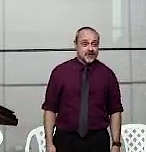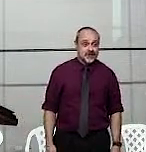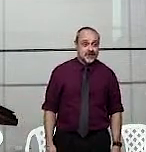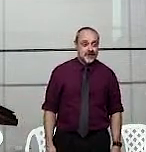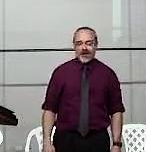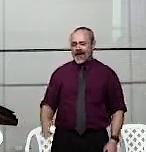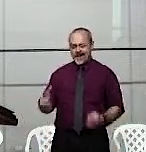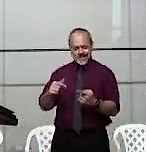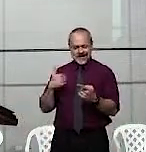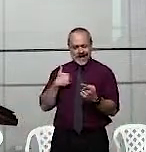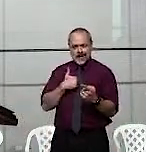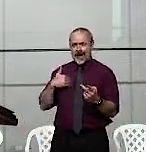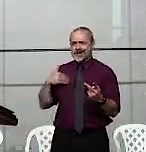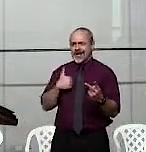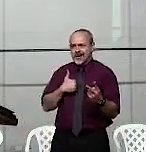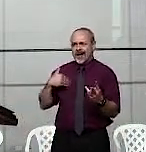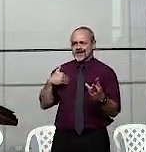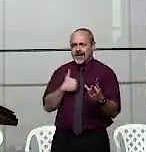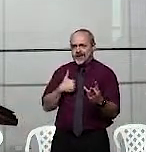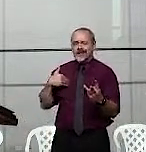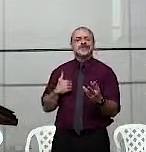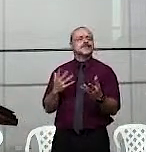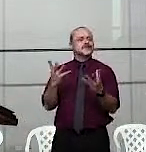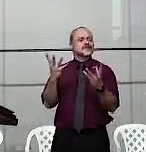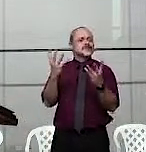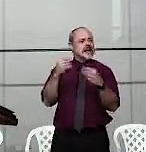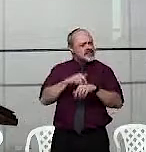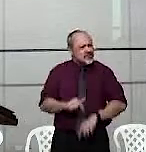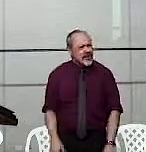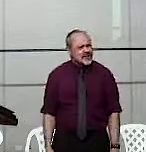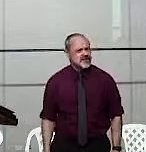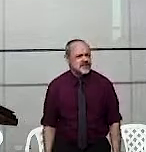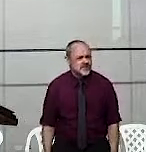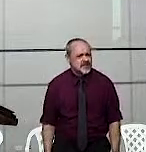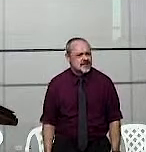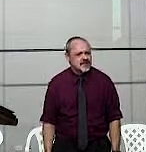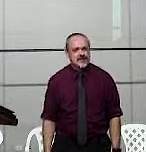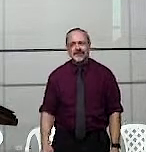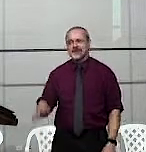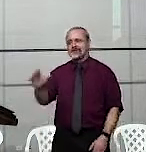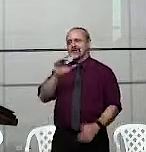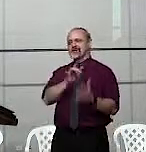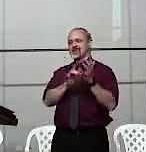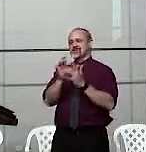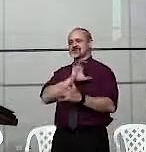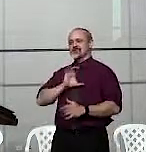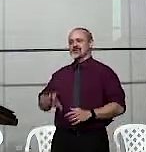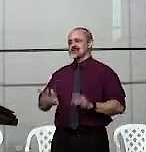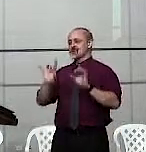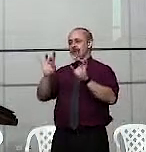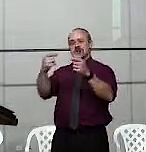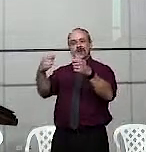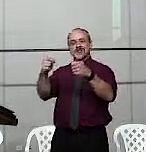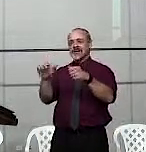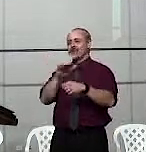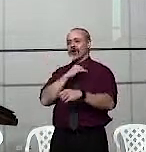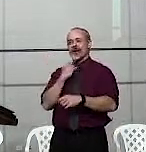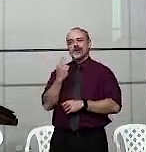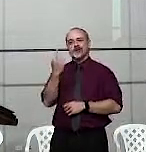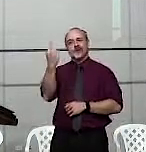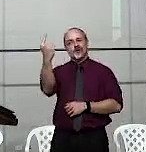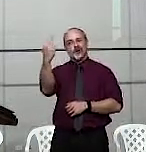diferente. Esses animais, tantas vezes. E Jesus Cristo somente